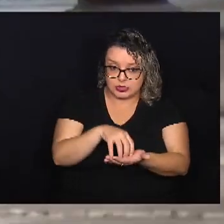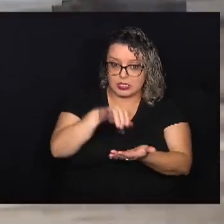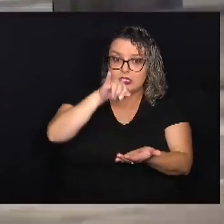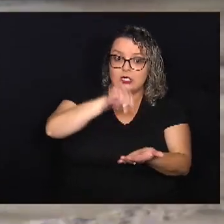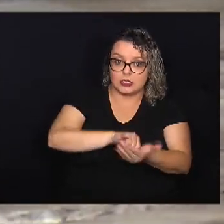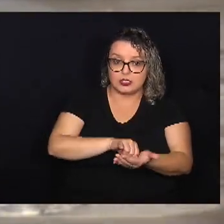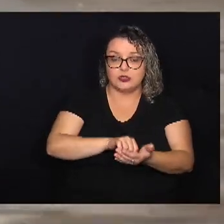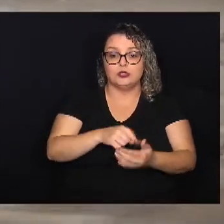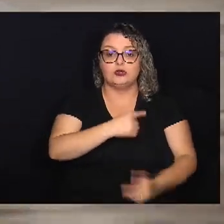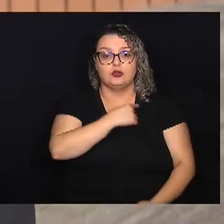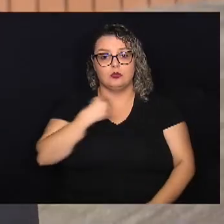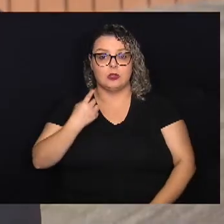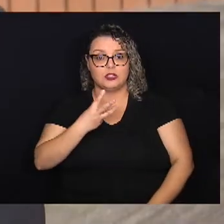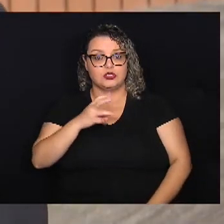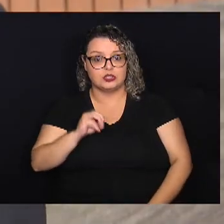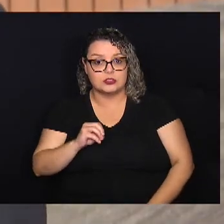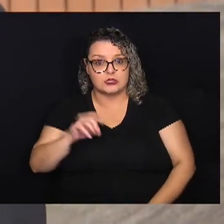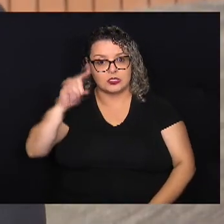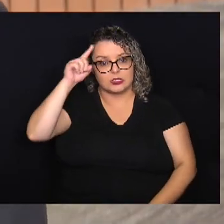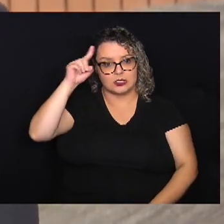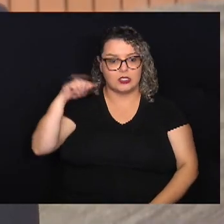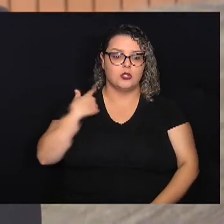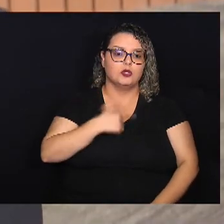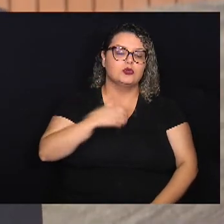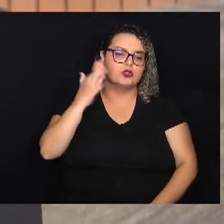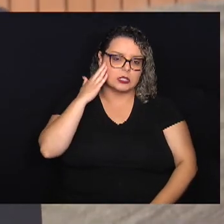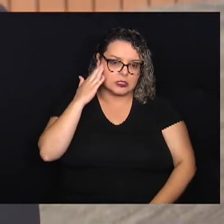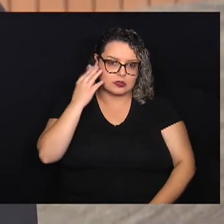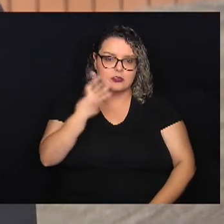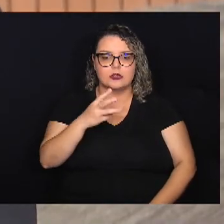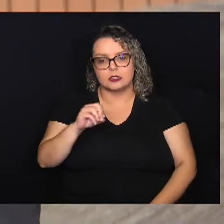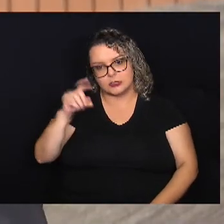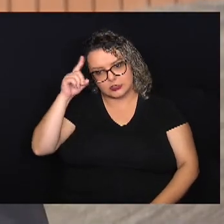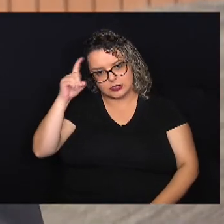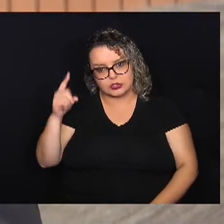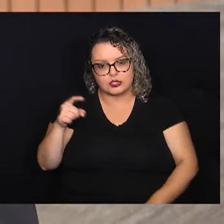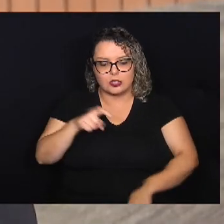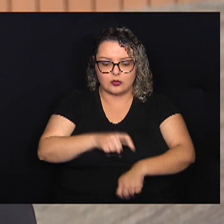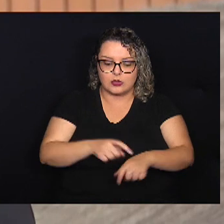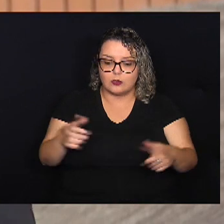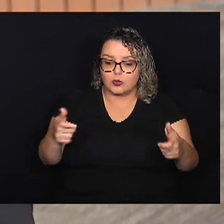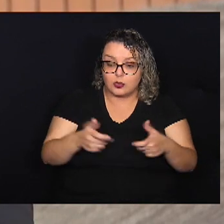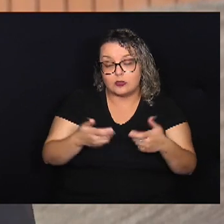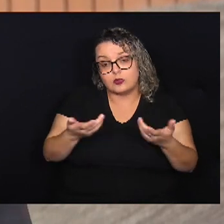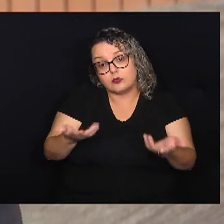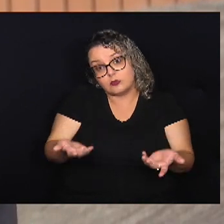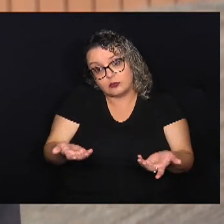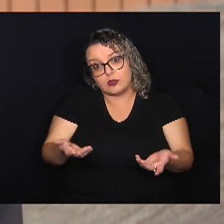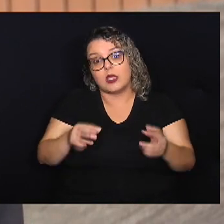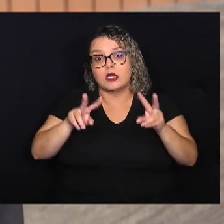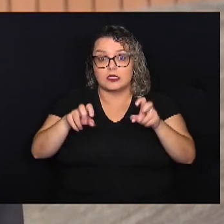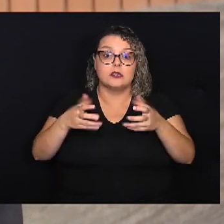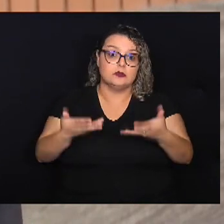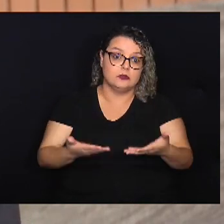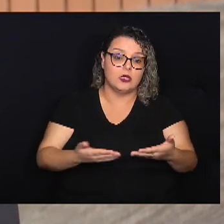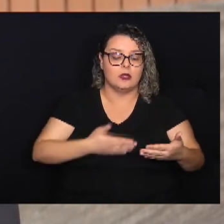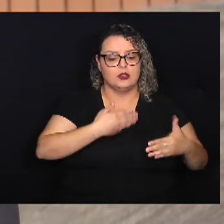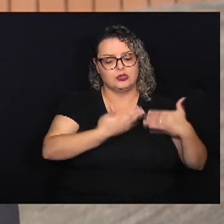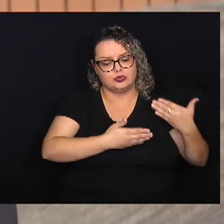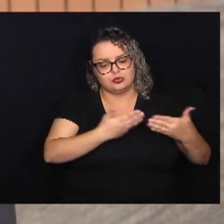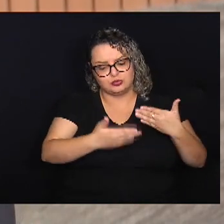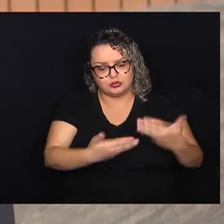prazo de 30 dias. A gente sabe que em 30 dias é um tempo curto, mas este assunto vem se arrastando há muito